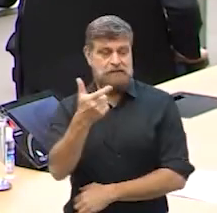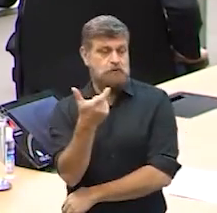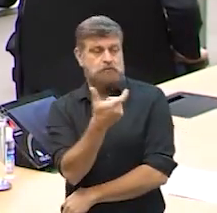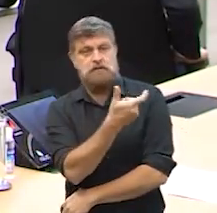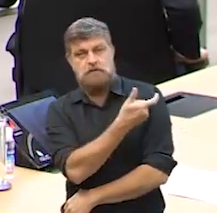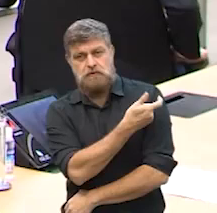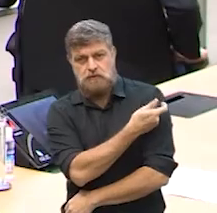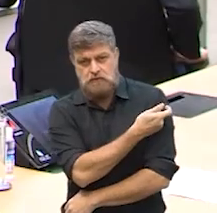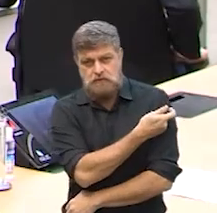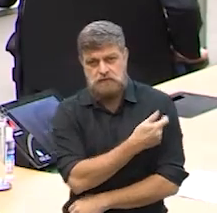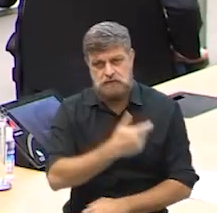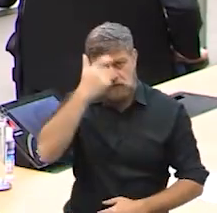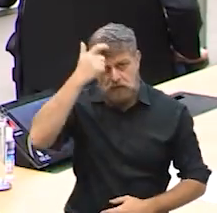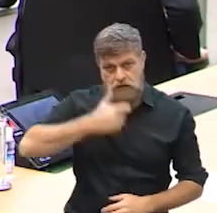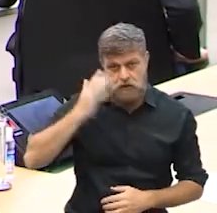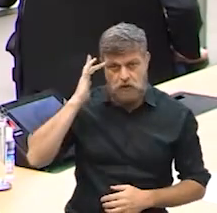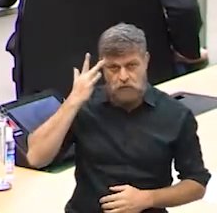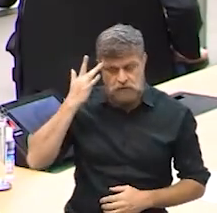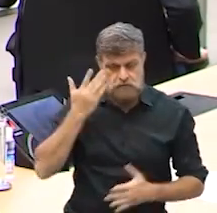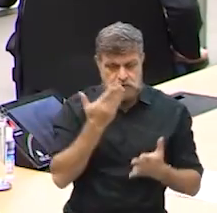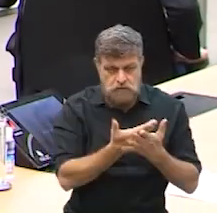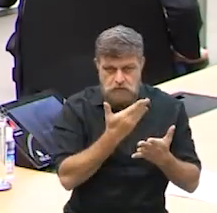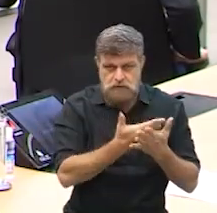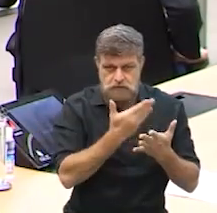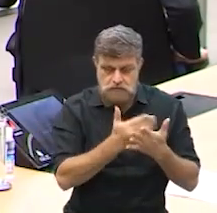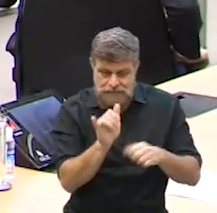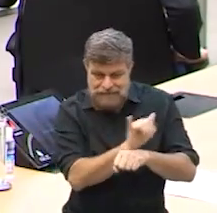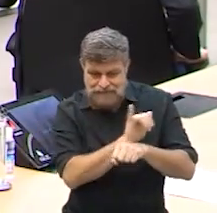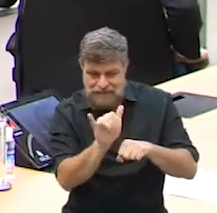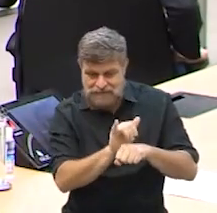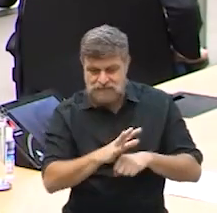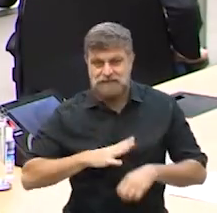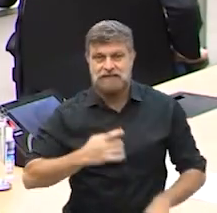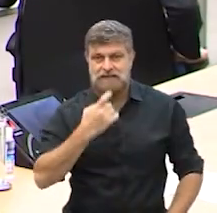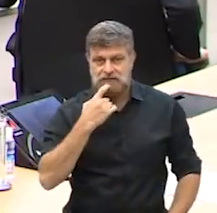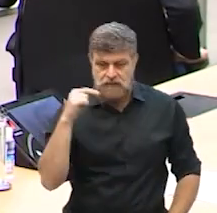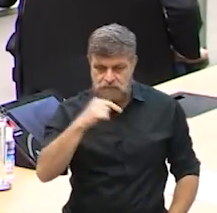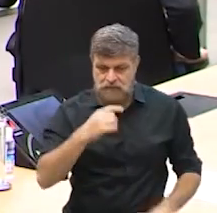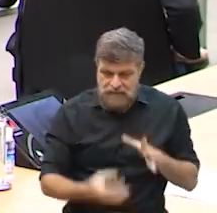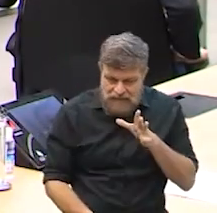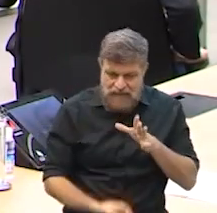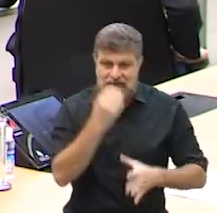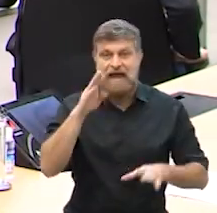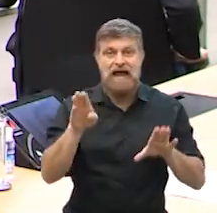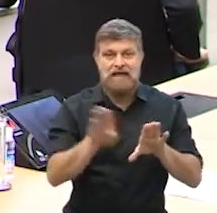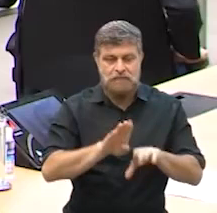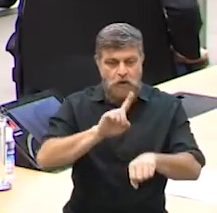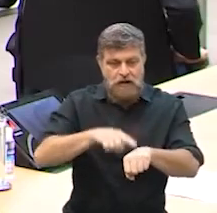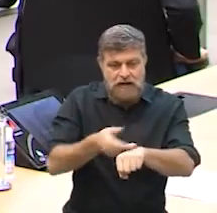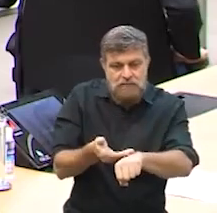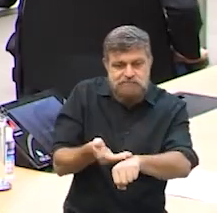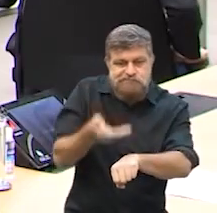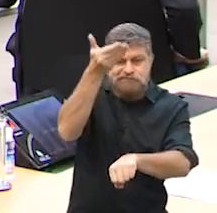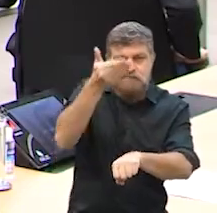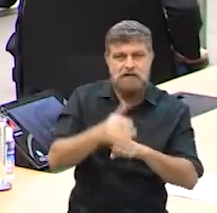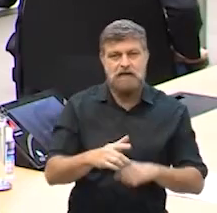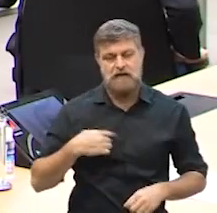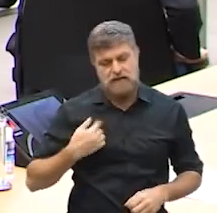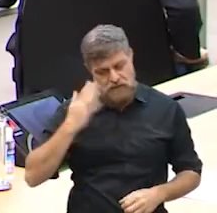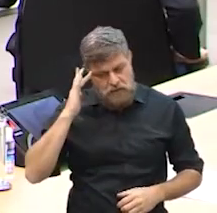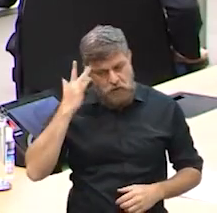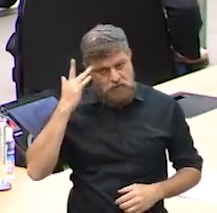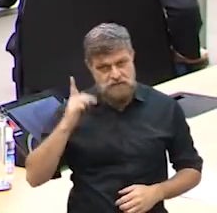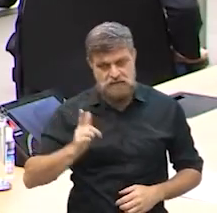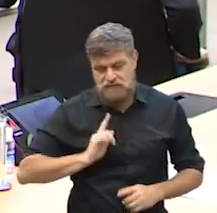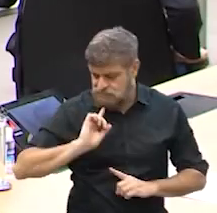dose. Entendeu? Então, eu acho que esse estudo de viabilidade, se fosse feito em Campinas, se implantasse em Campinas, eu acho que traria